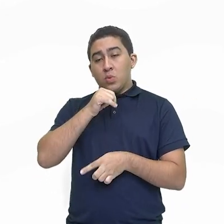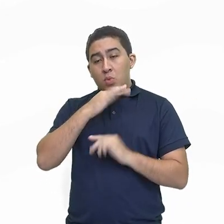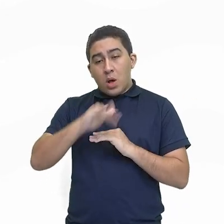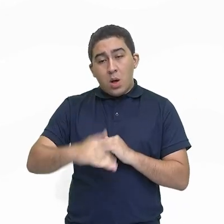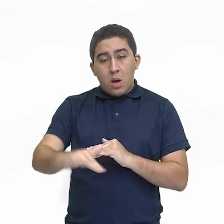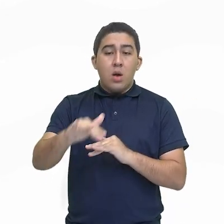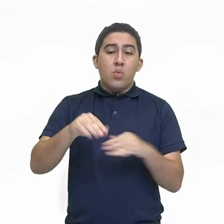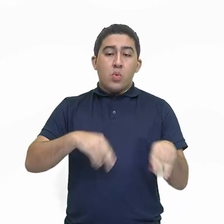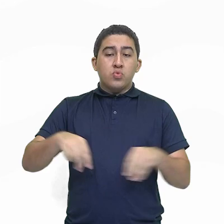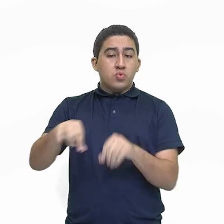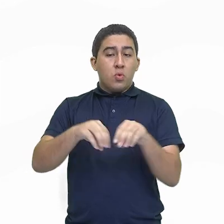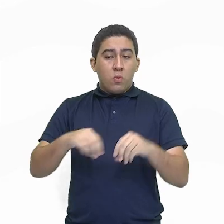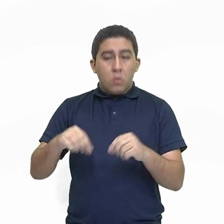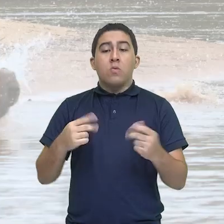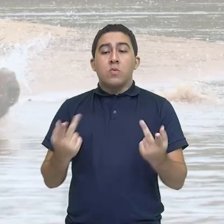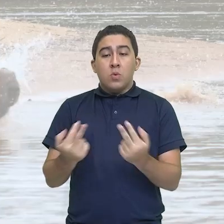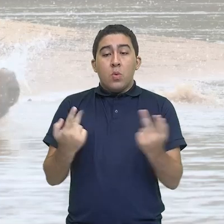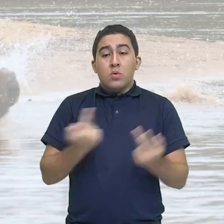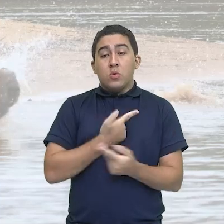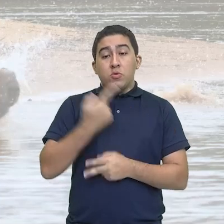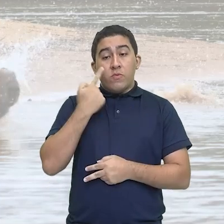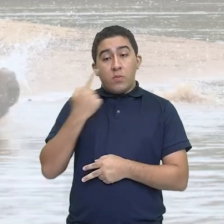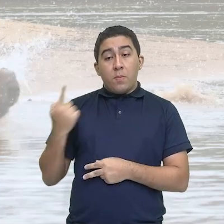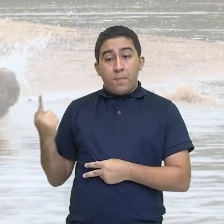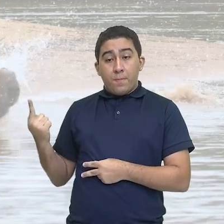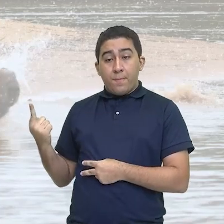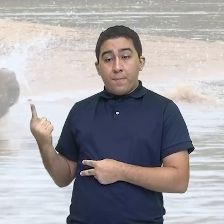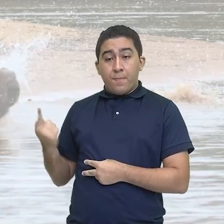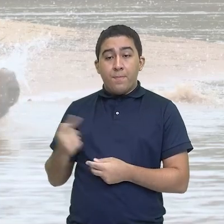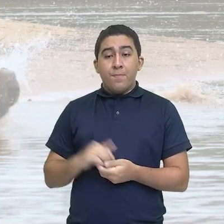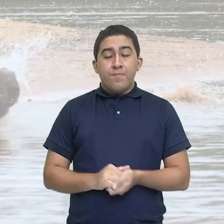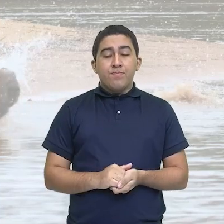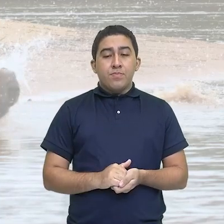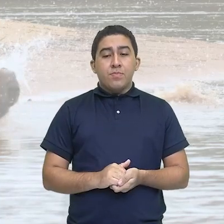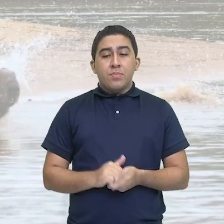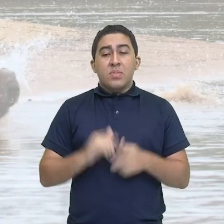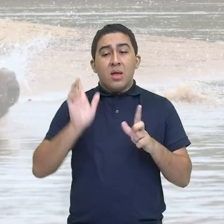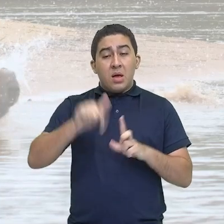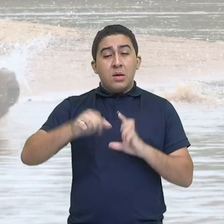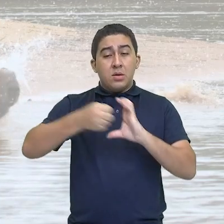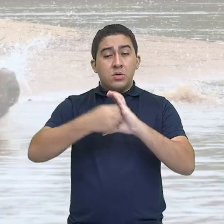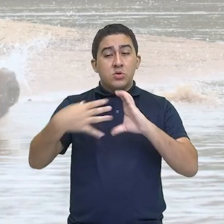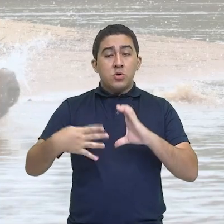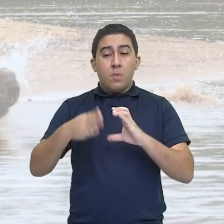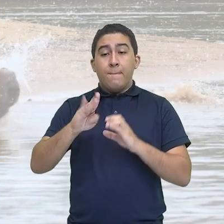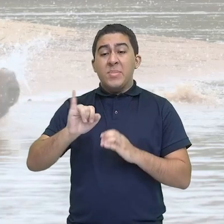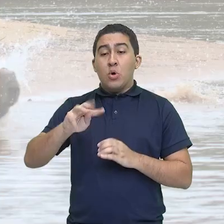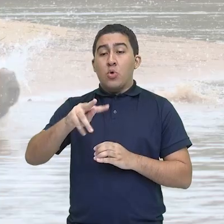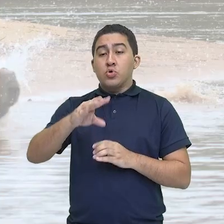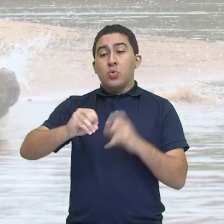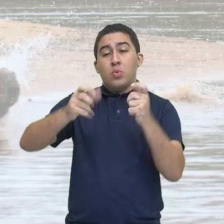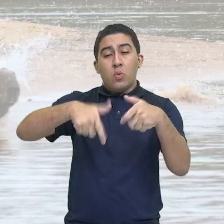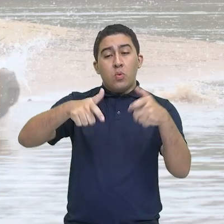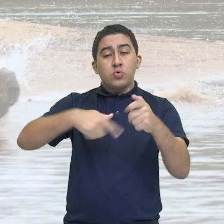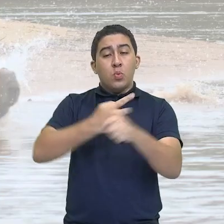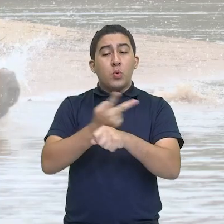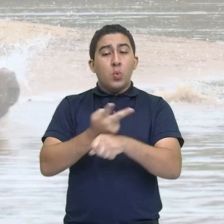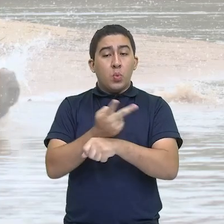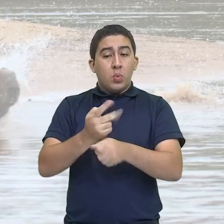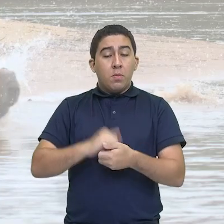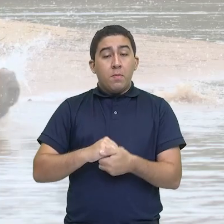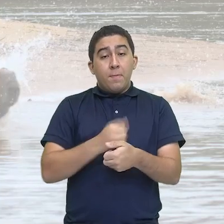o solo, como nós estamos vendo aqui. Olha, o que são componentes bióticos aqui? Cada uma